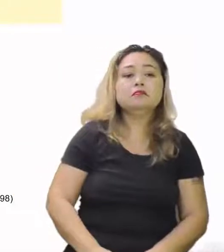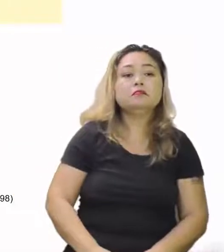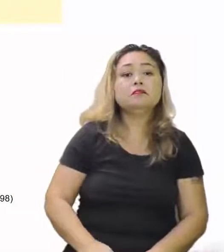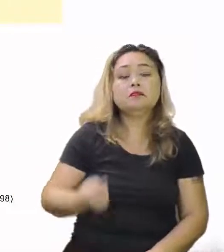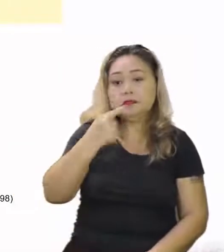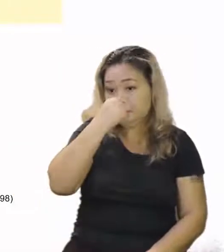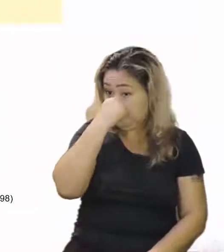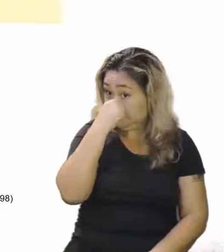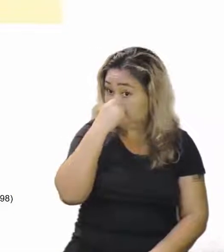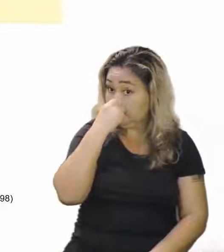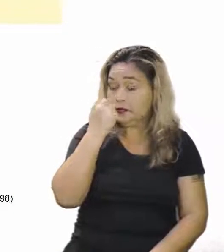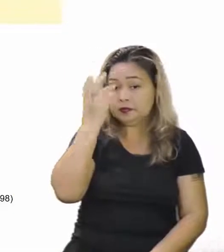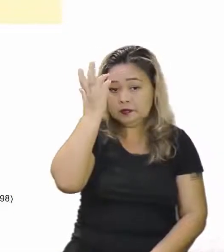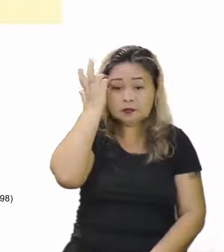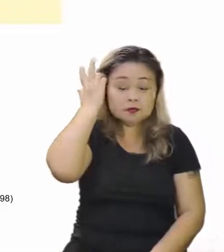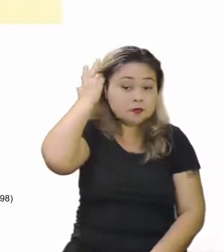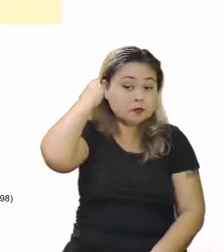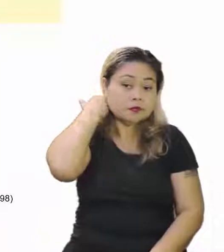Olha só.